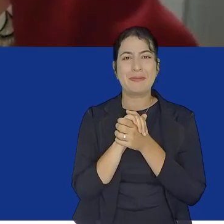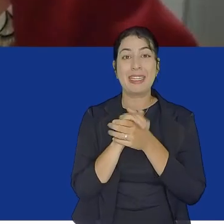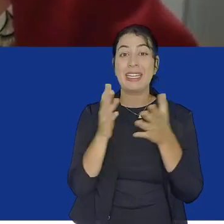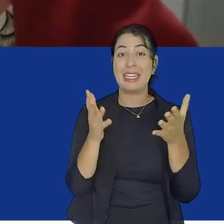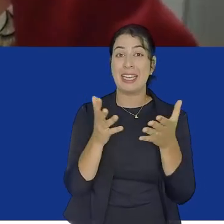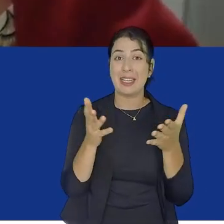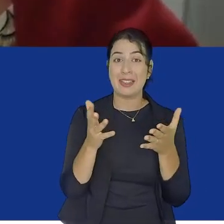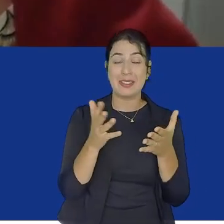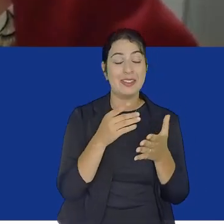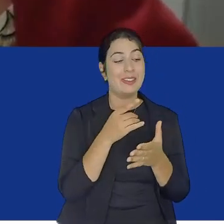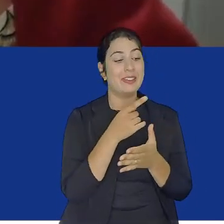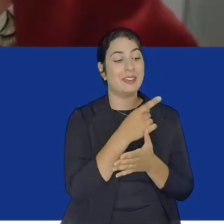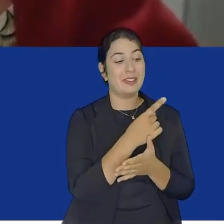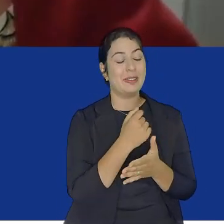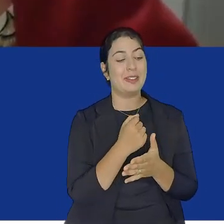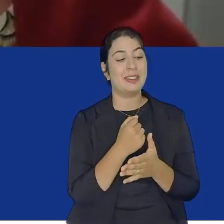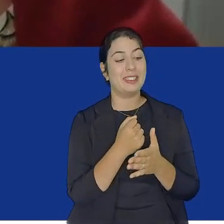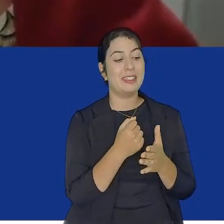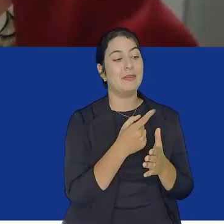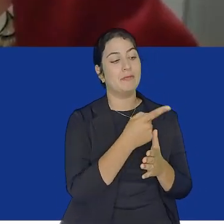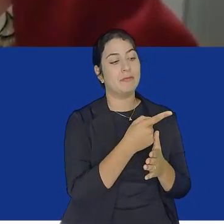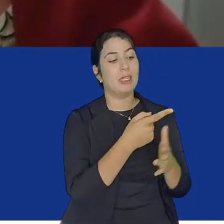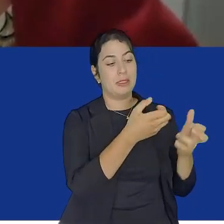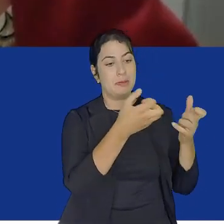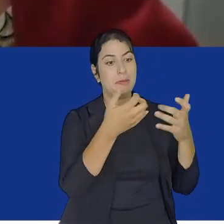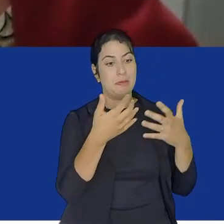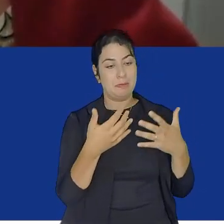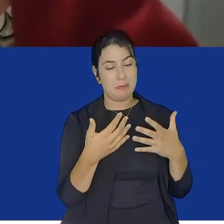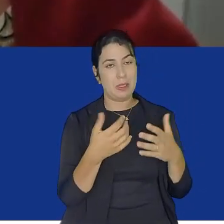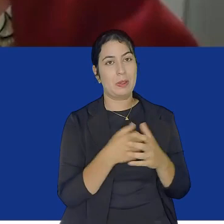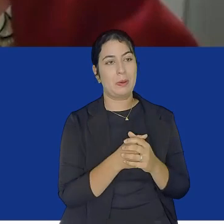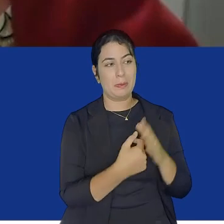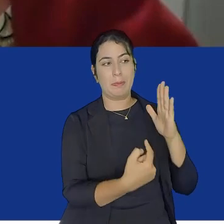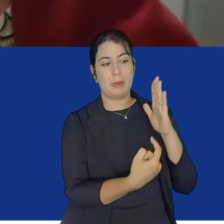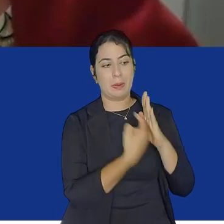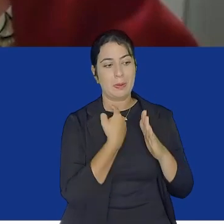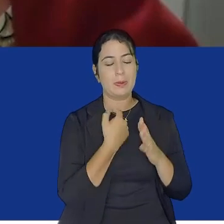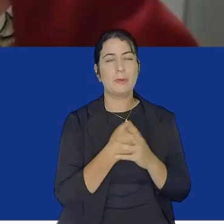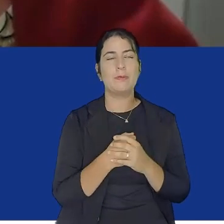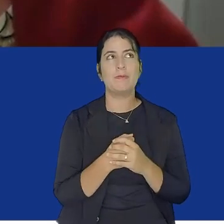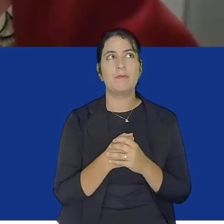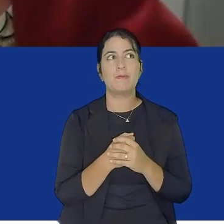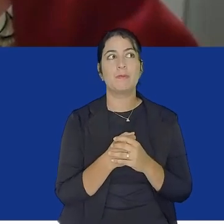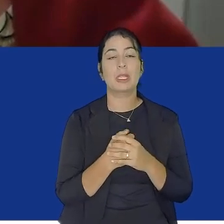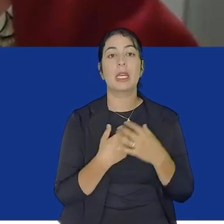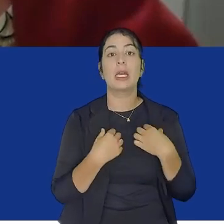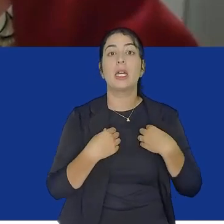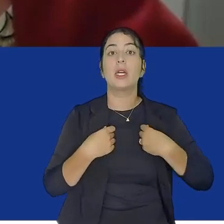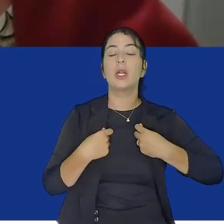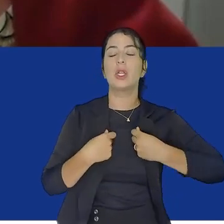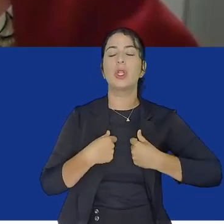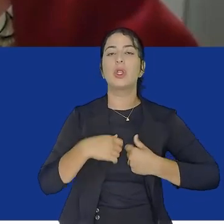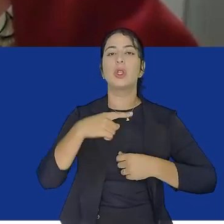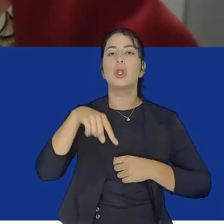né, essa contribuição da doutora Maria Fernanda nos ajuda a olhar para algo